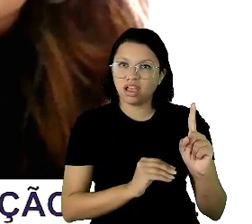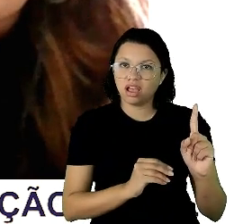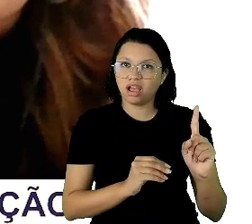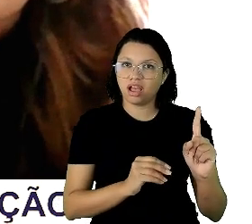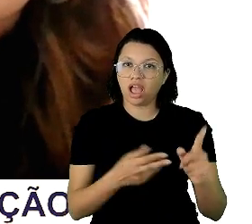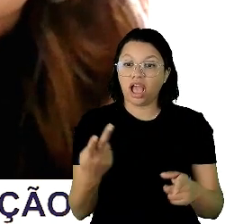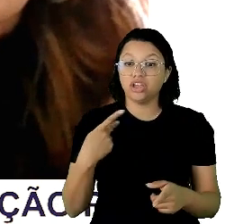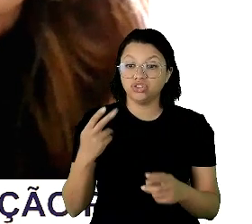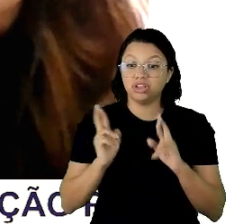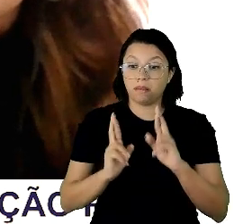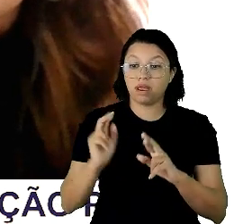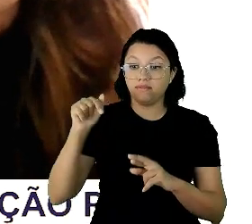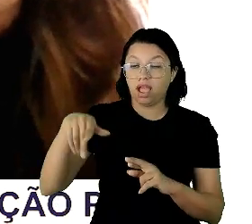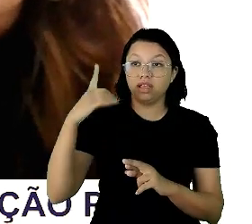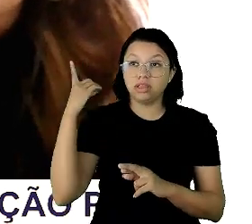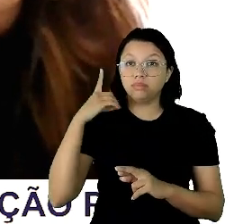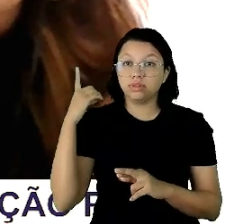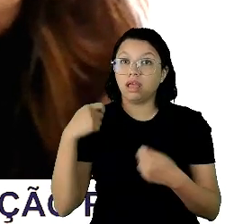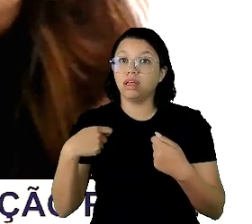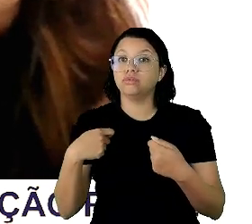isso contribuiu muito, né?